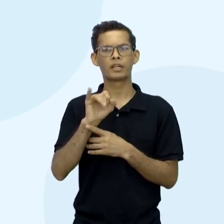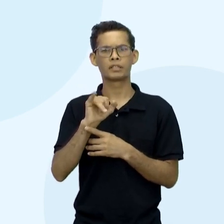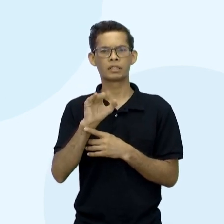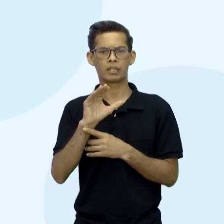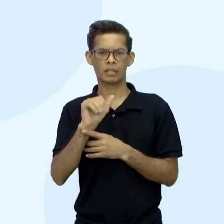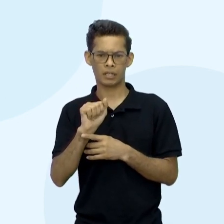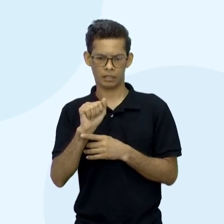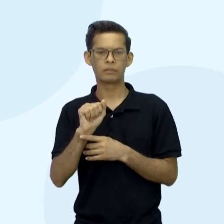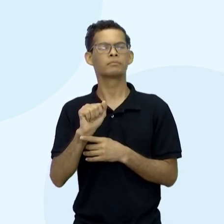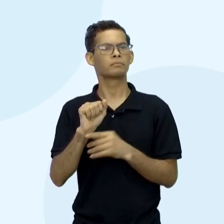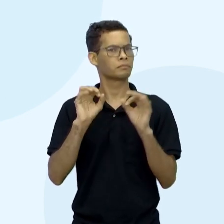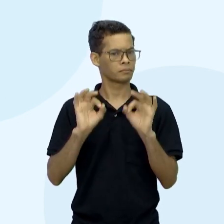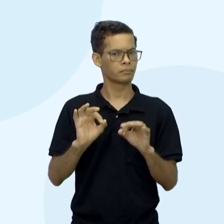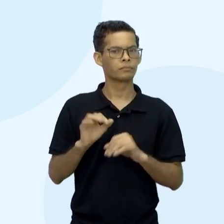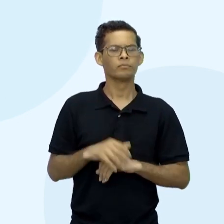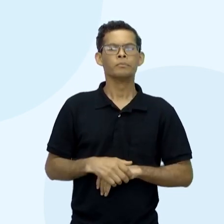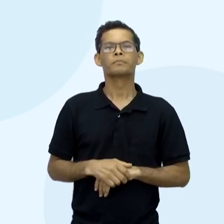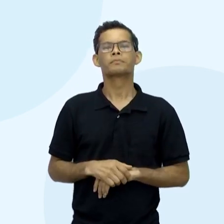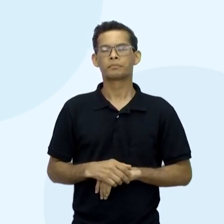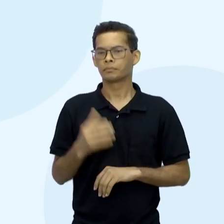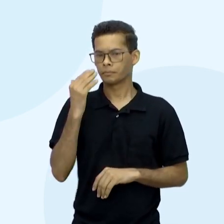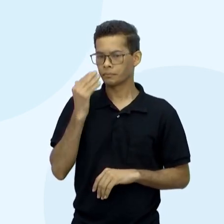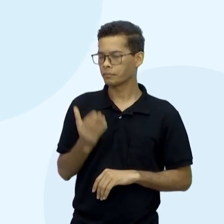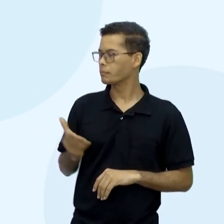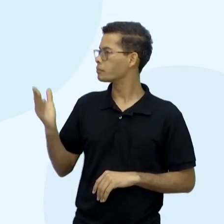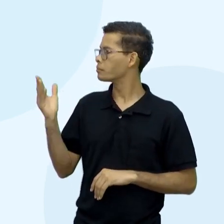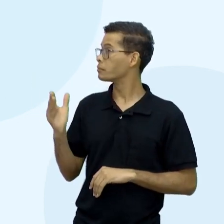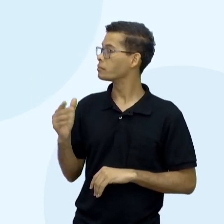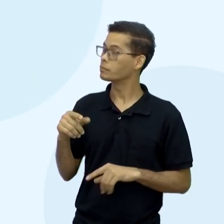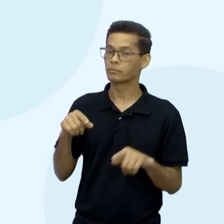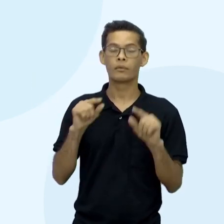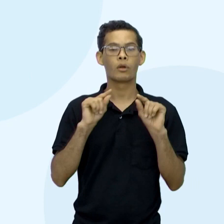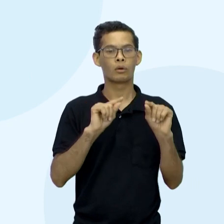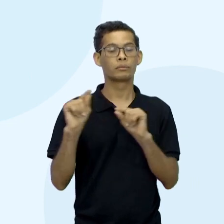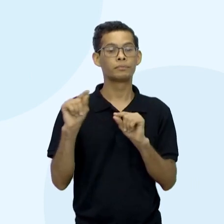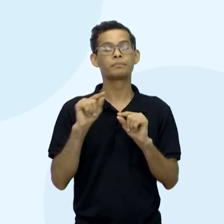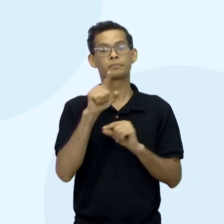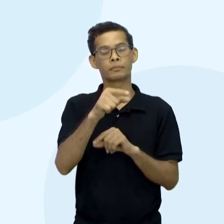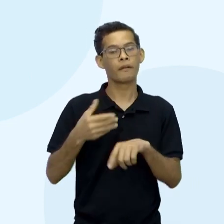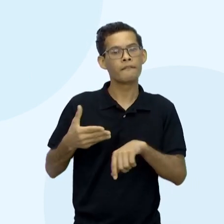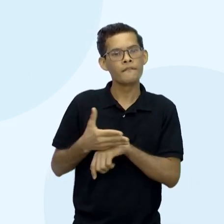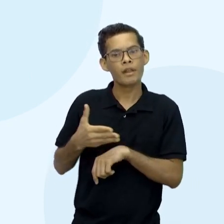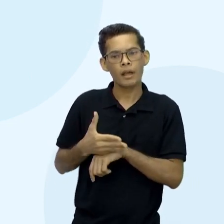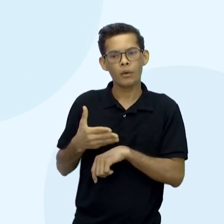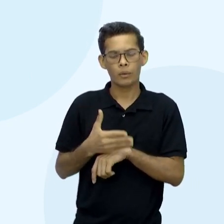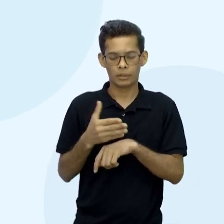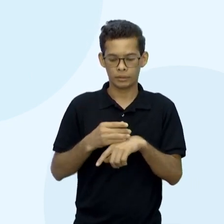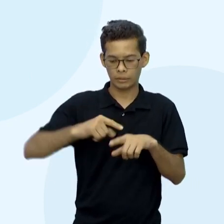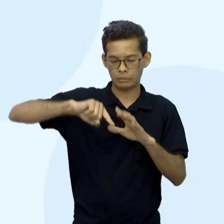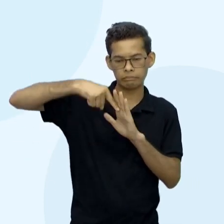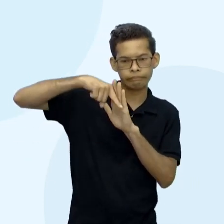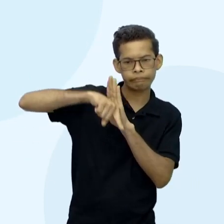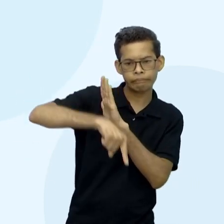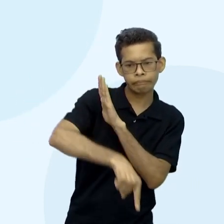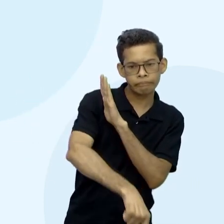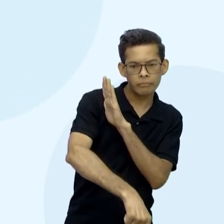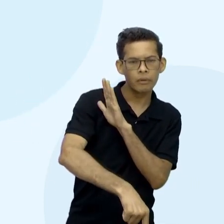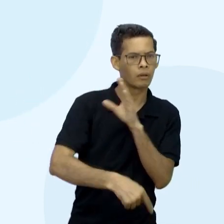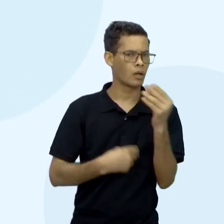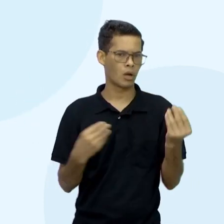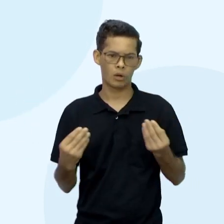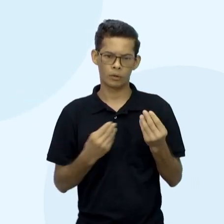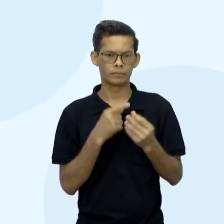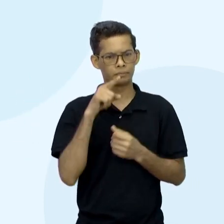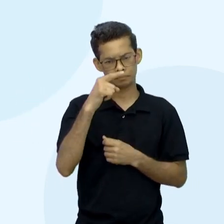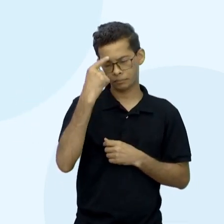analisar isso aí. Ó, frequência versus profundidade. Então, o pessoal acha que quanto